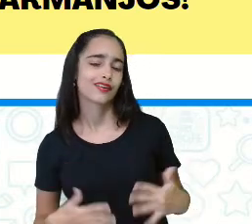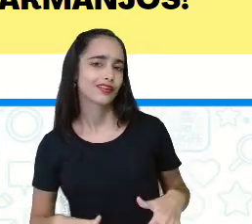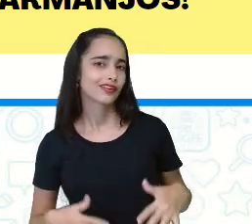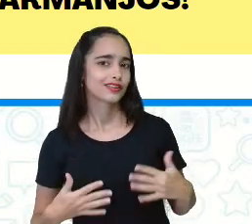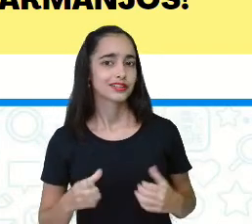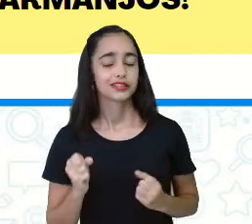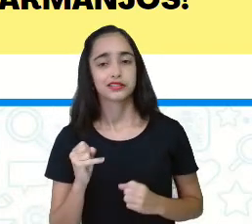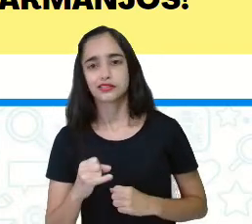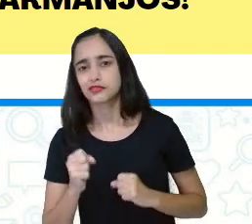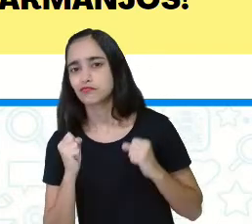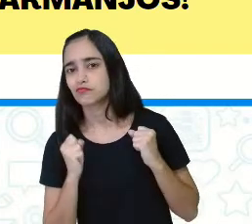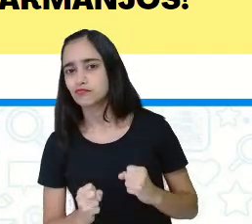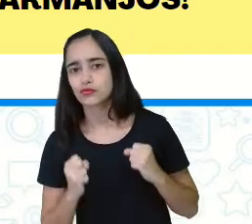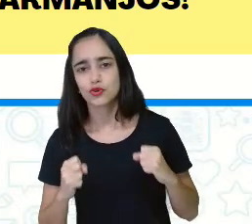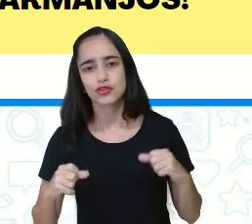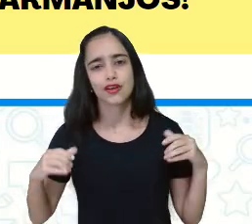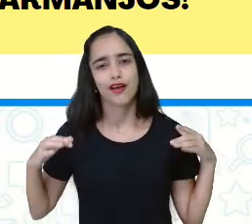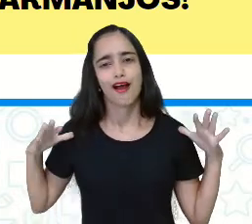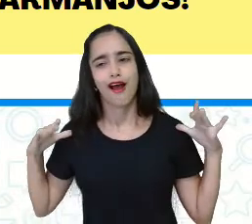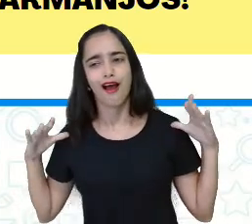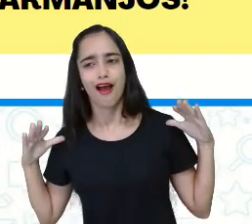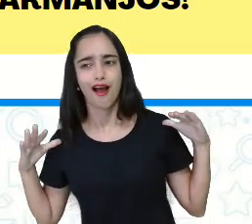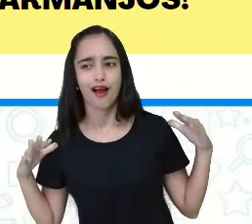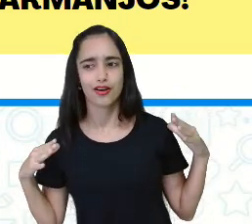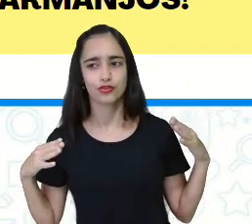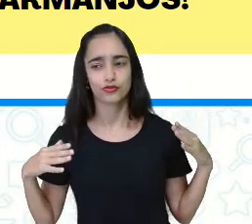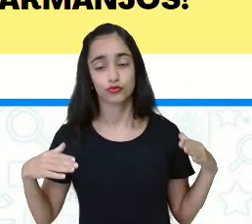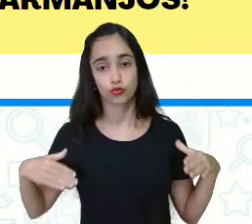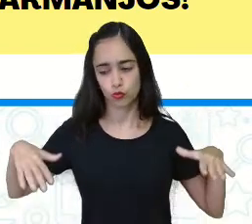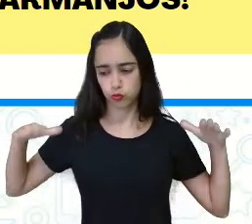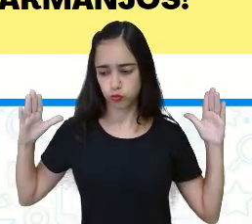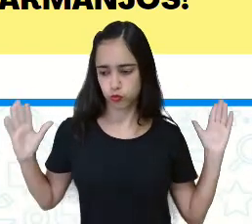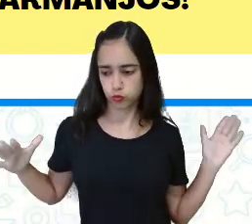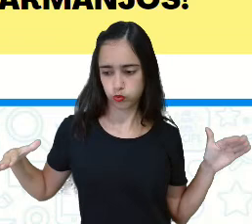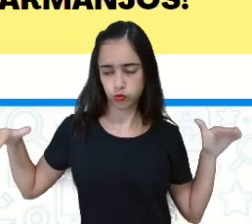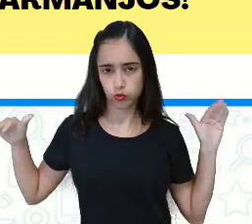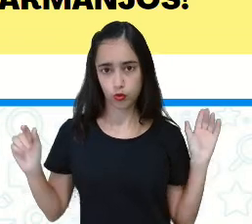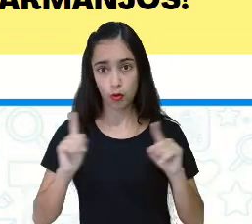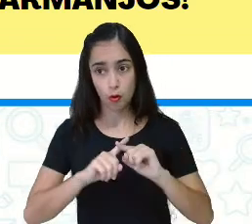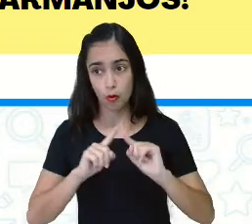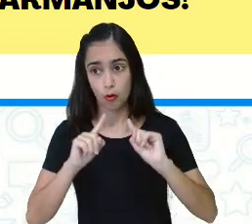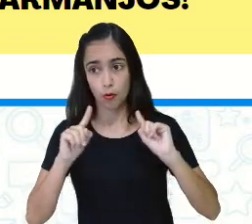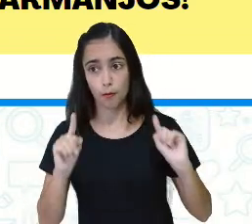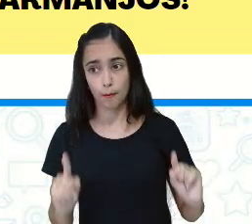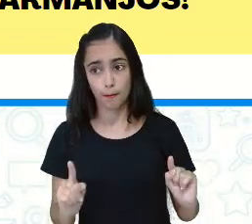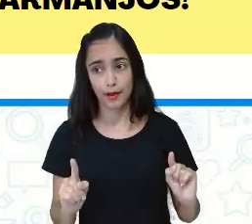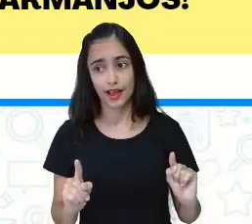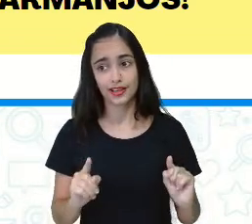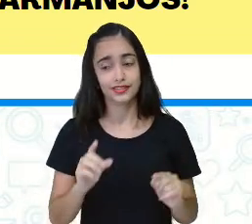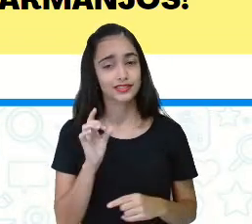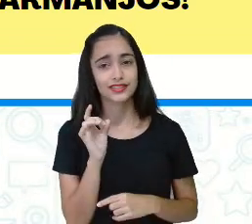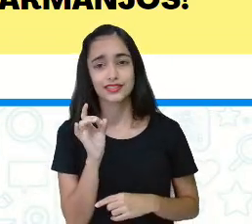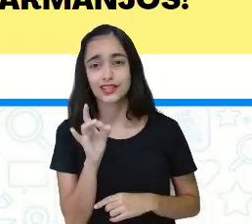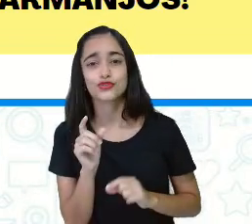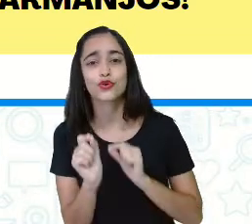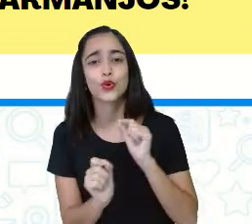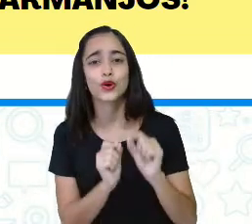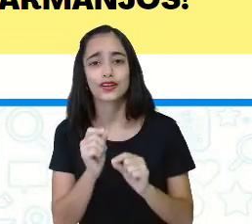ser anjos de longas asas, mas são